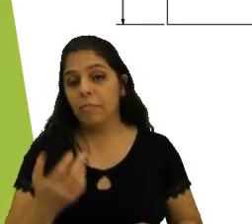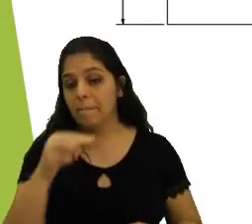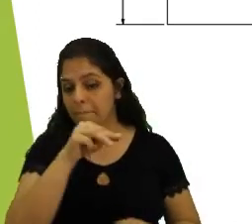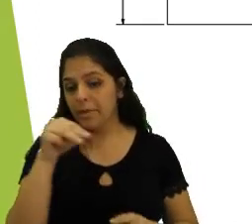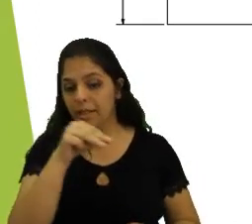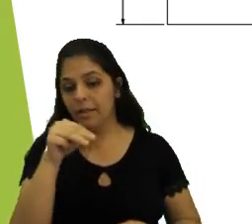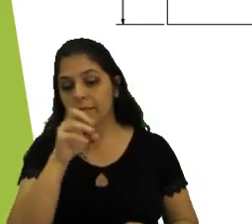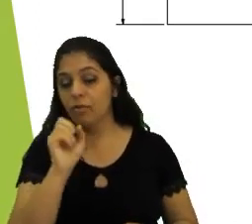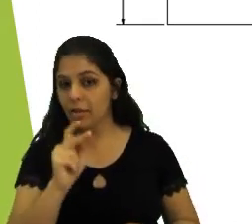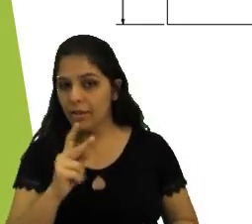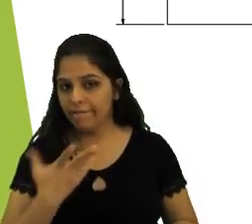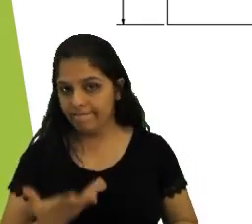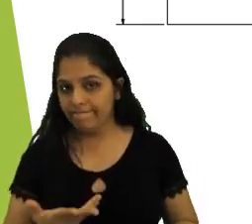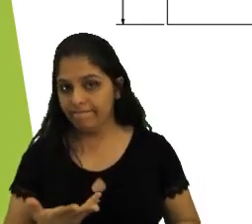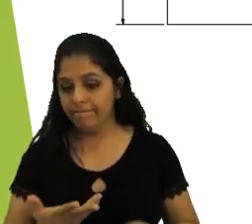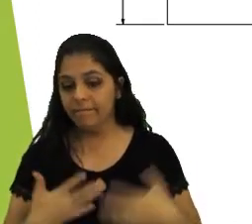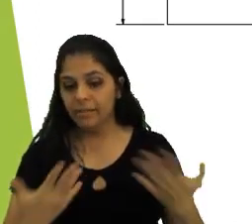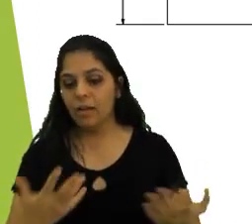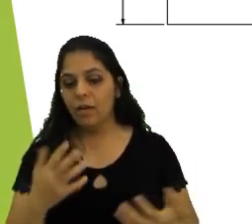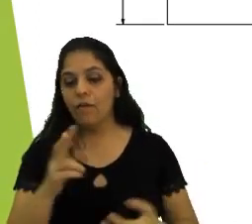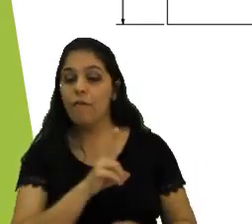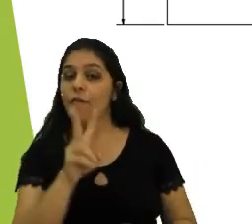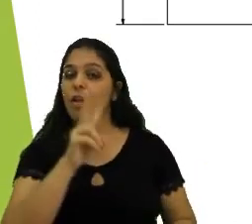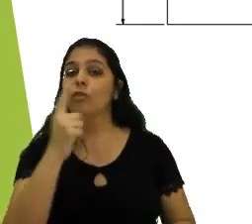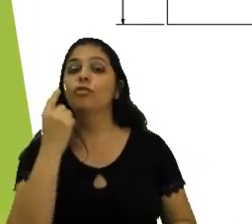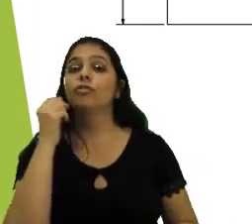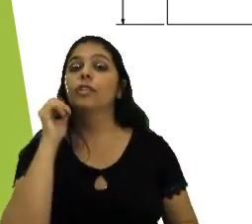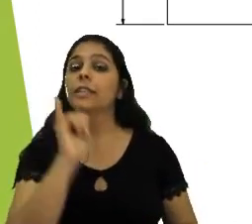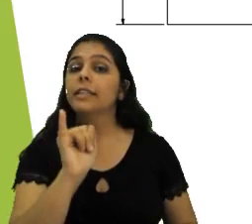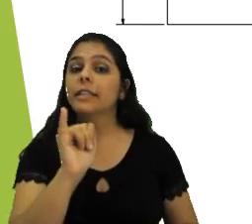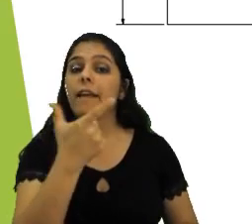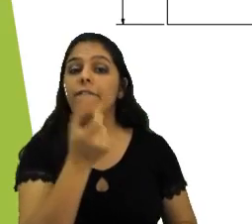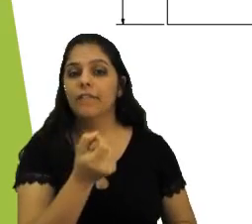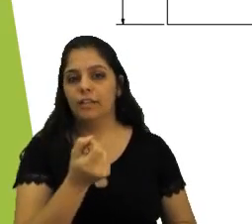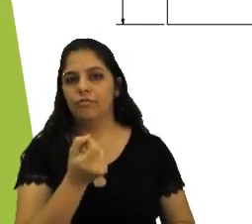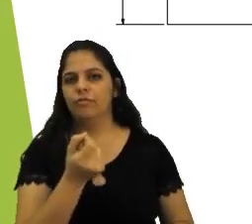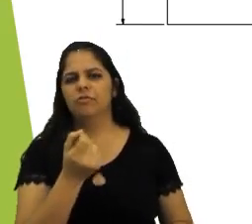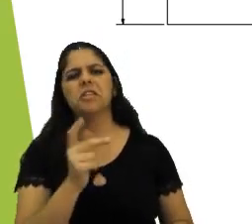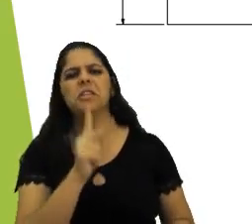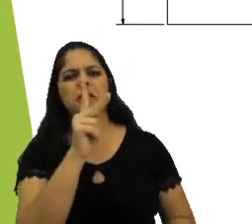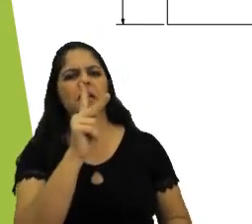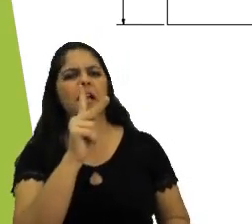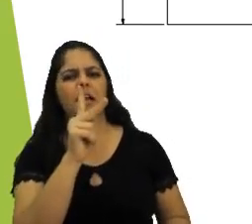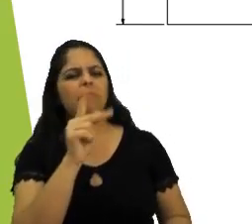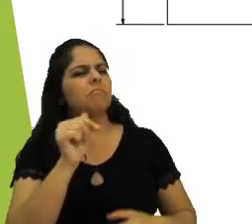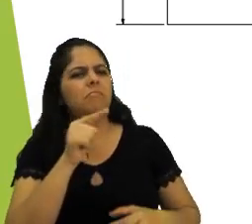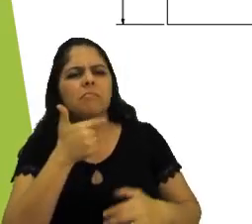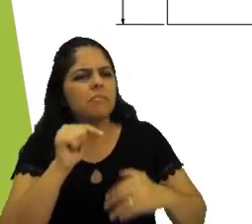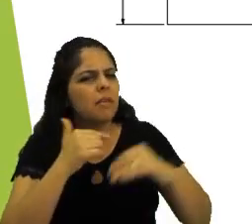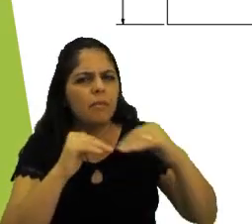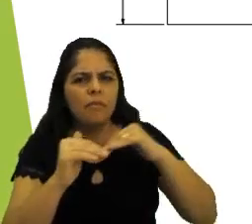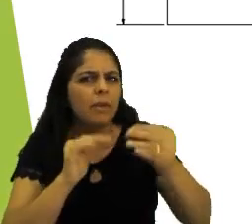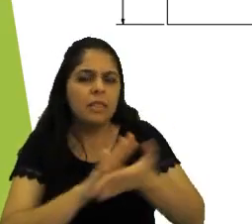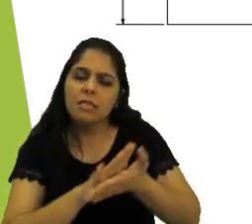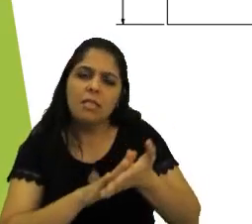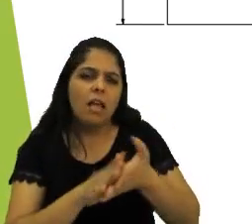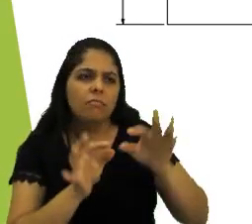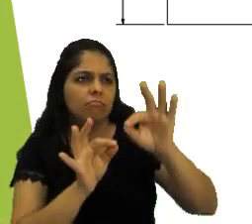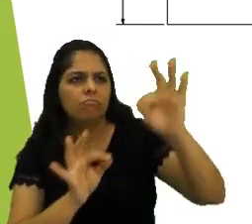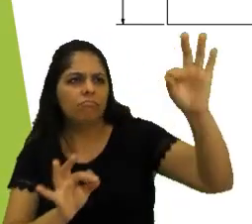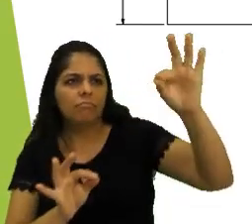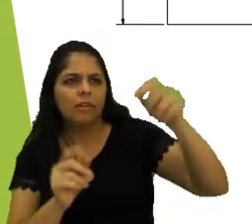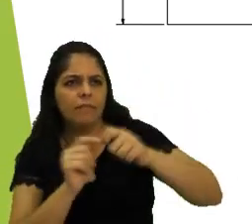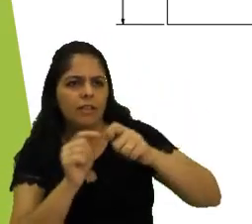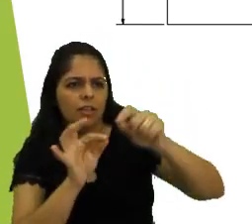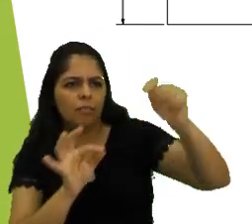ok? Então, o valor de I é 20. E em K, eu não tenho nenhum deslocamento aqui para poder fazer a medição do ponto de origem